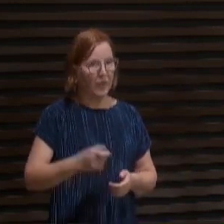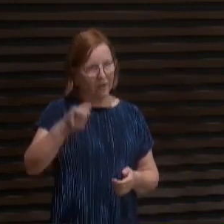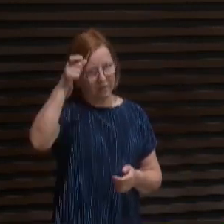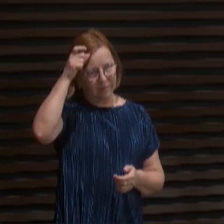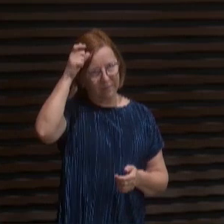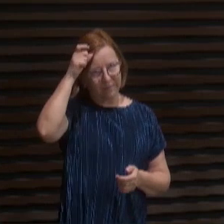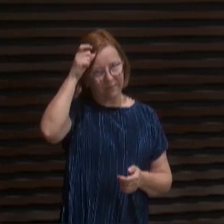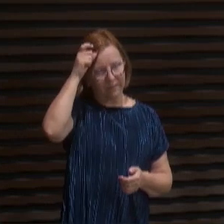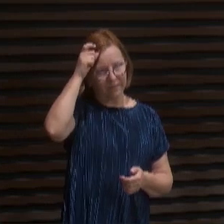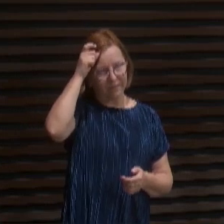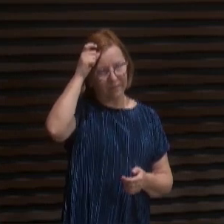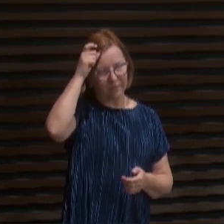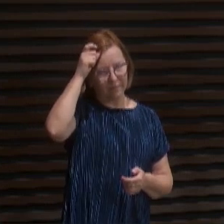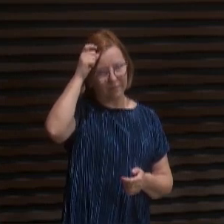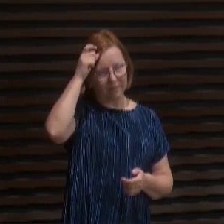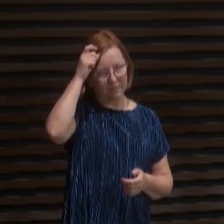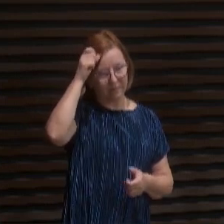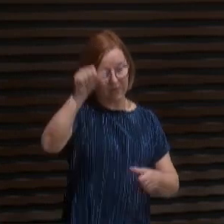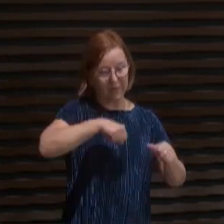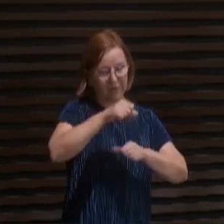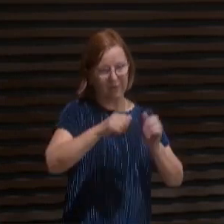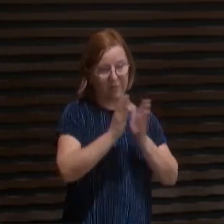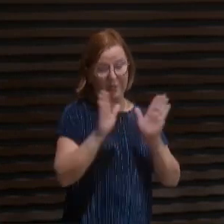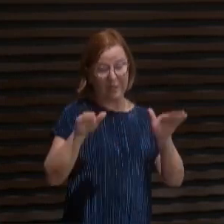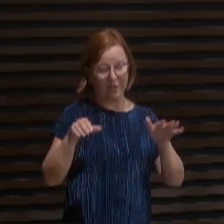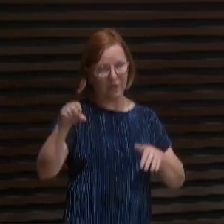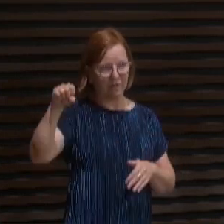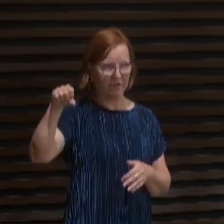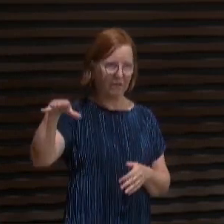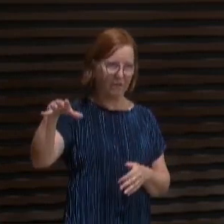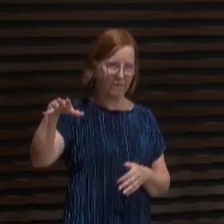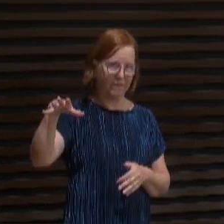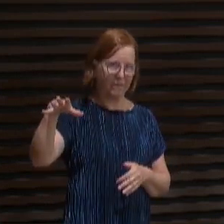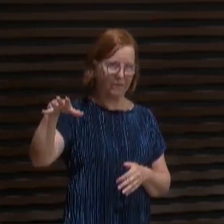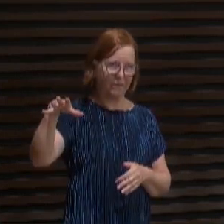Satanás se traveste de anjo de luz,